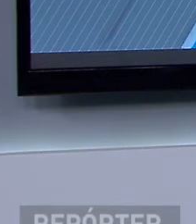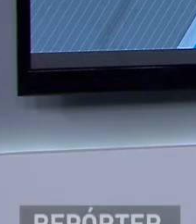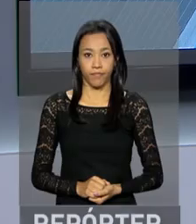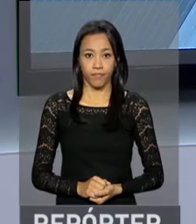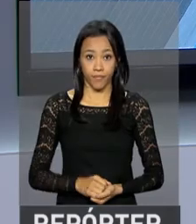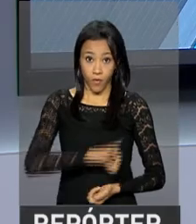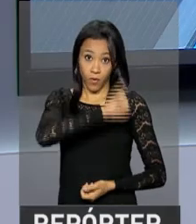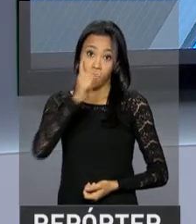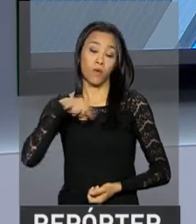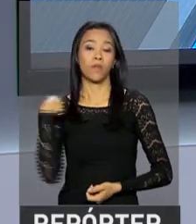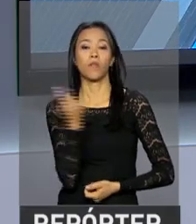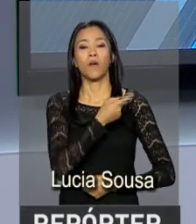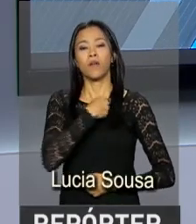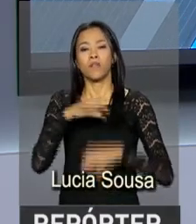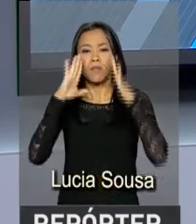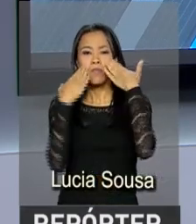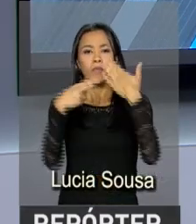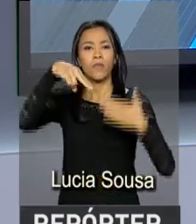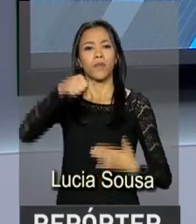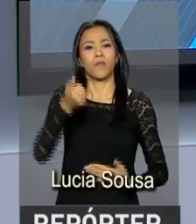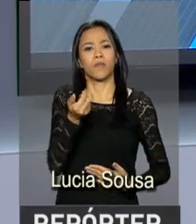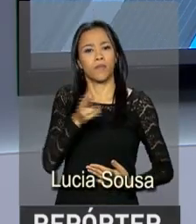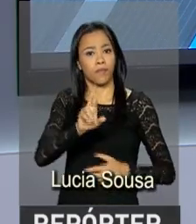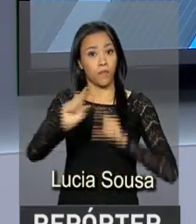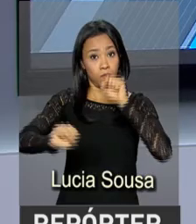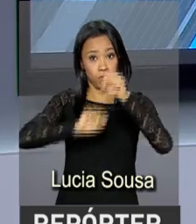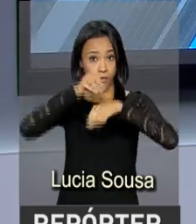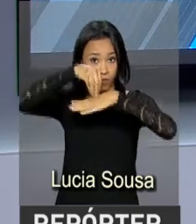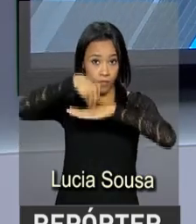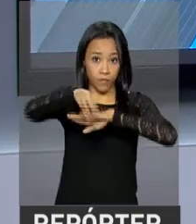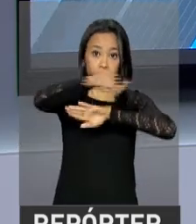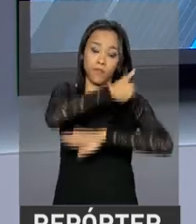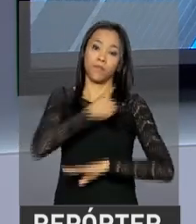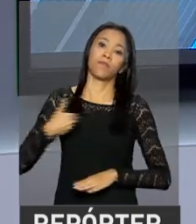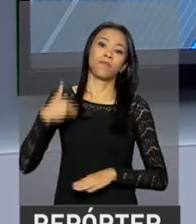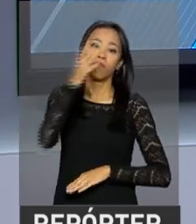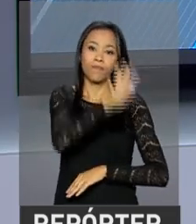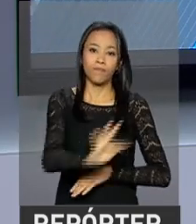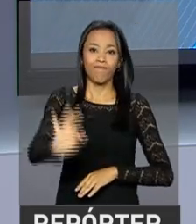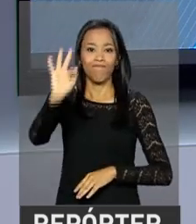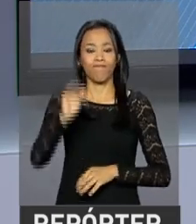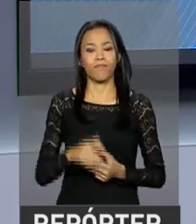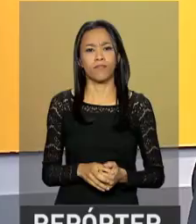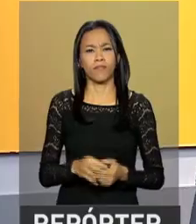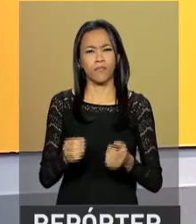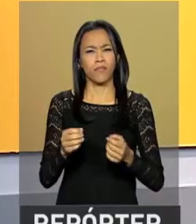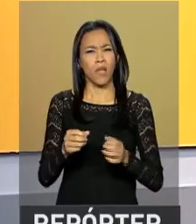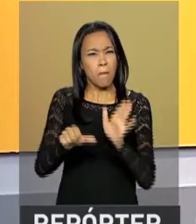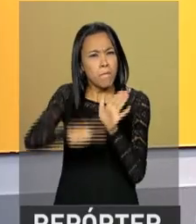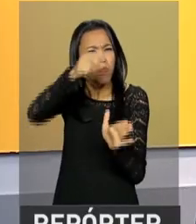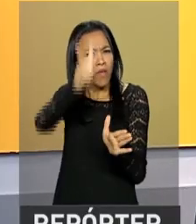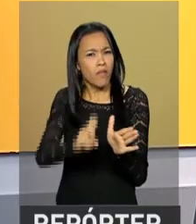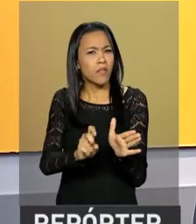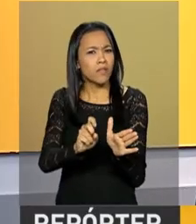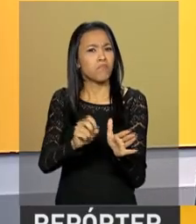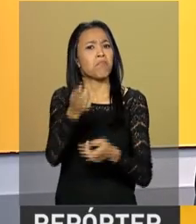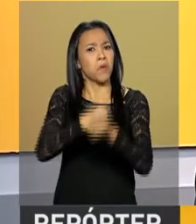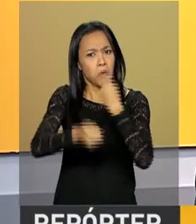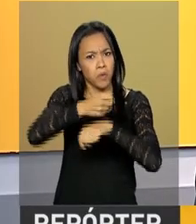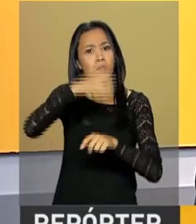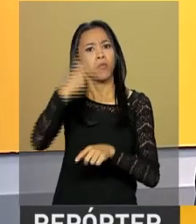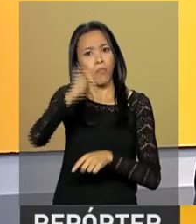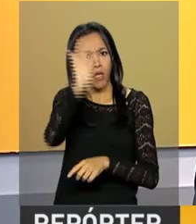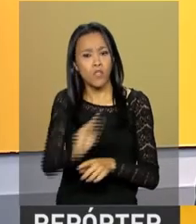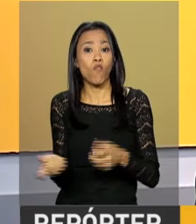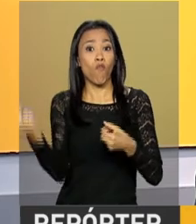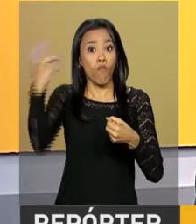lá estamos de volta com mais uma edição do repórter nbr e as notícias do governo federal pela primeira vez a economia brasileira